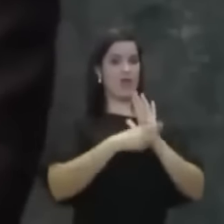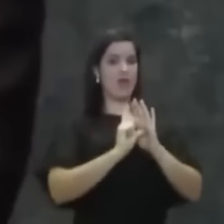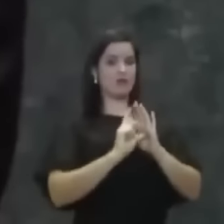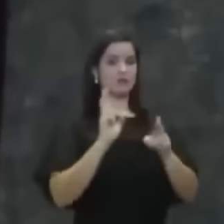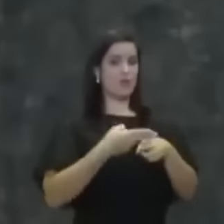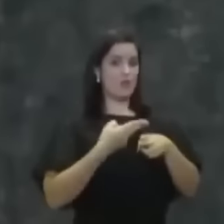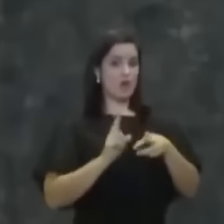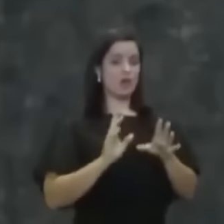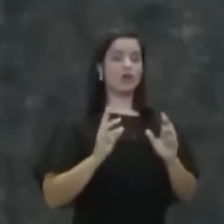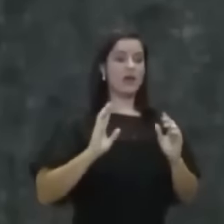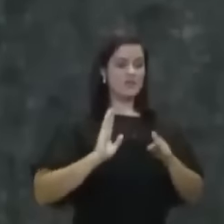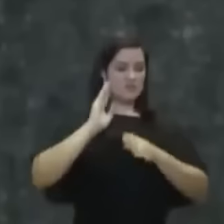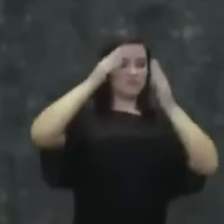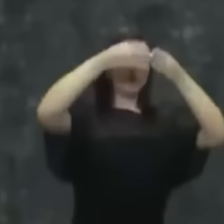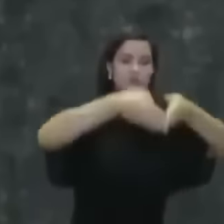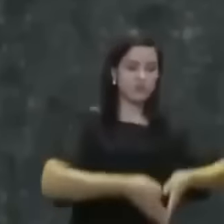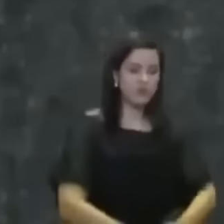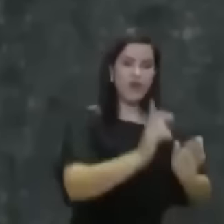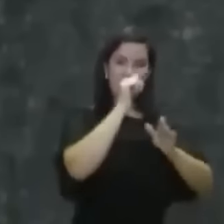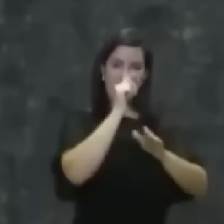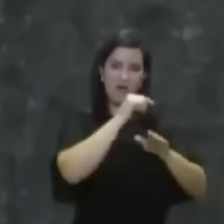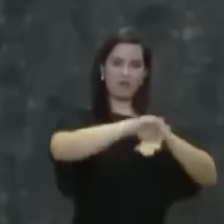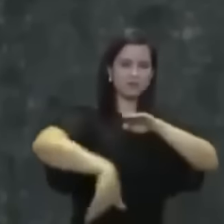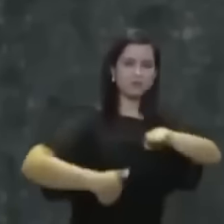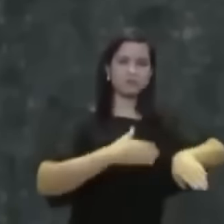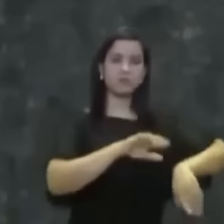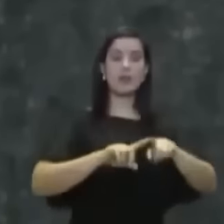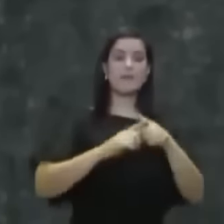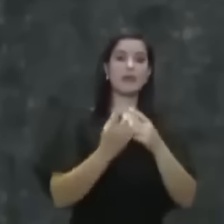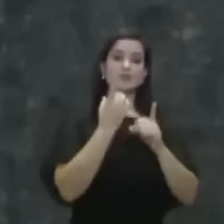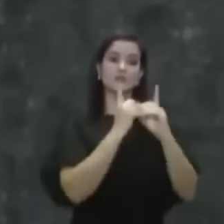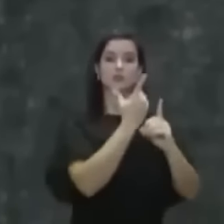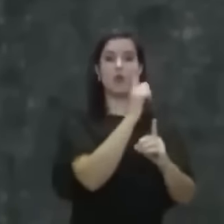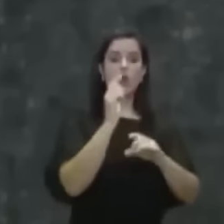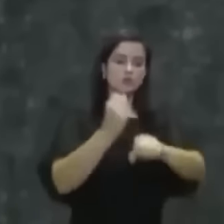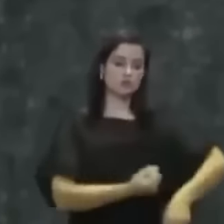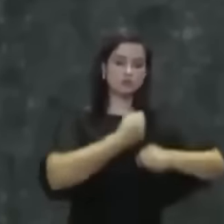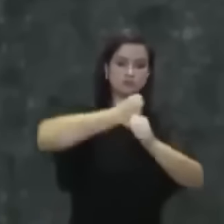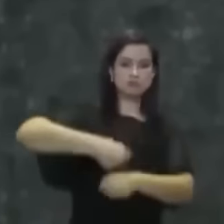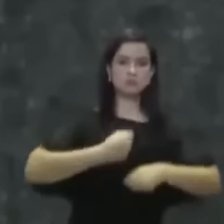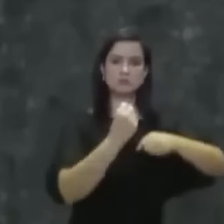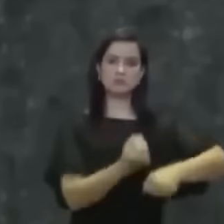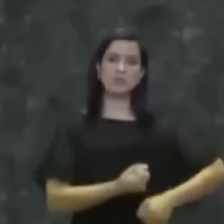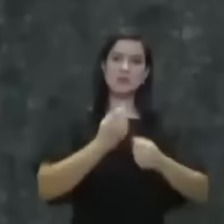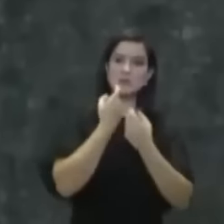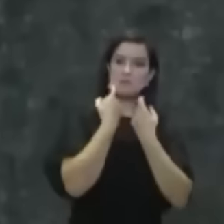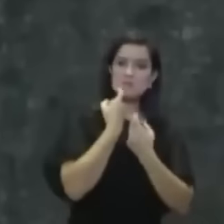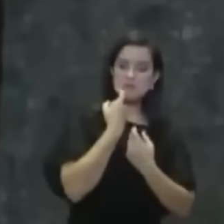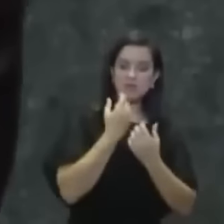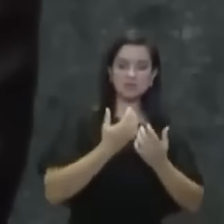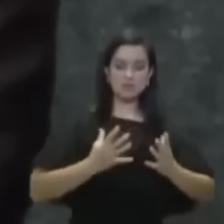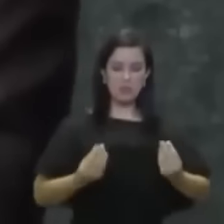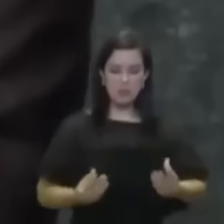e lançou-se ao mar. Mas os outros discípulos vieram no barquinho puxando a rede com os peixes, porque não estavam distantes